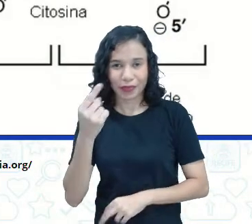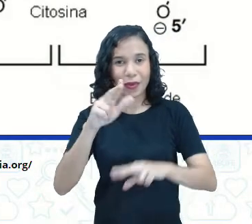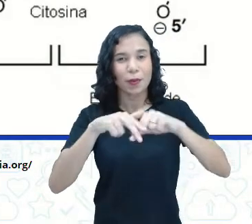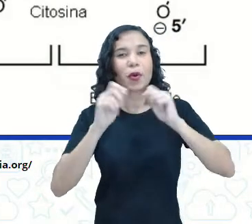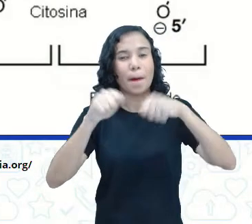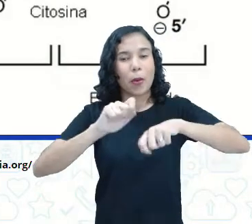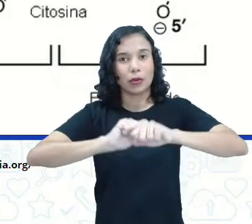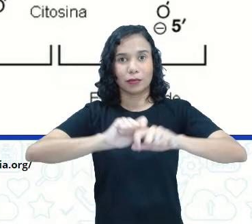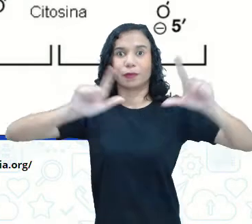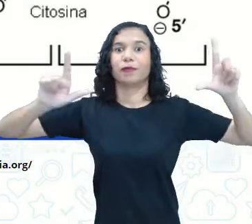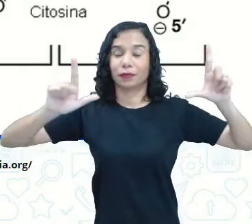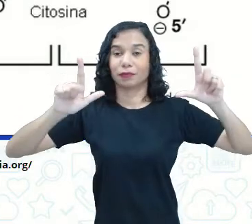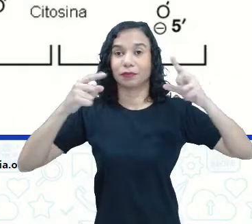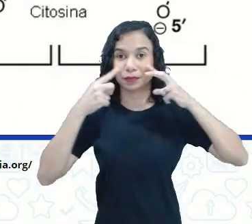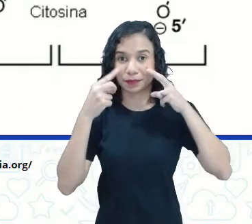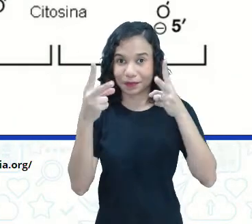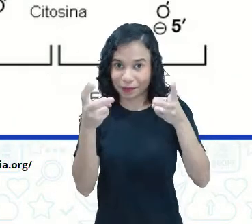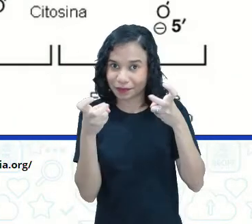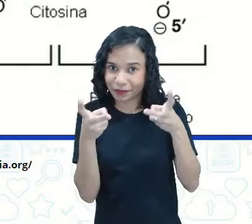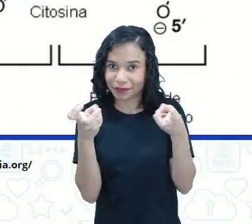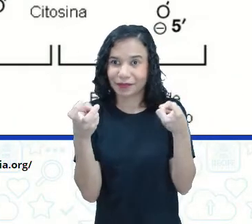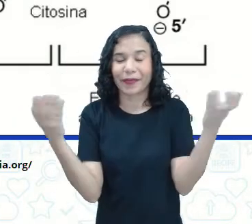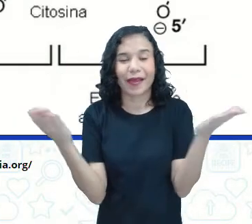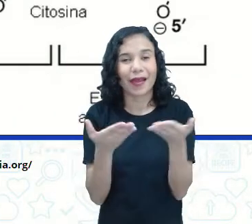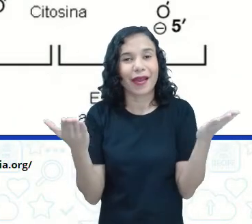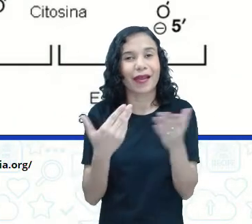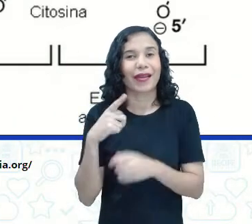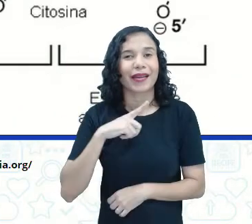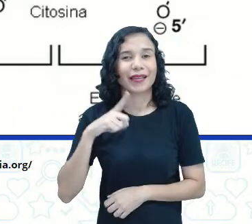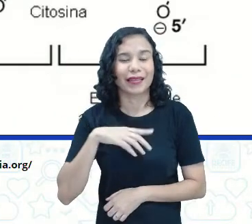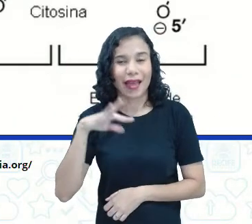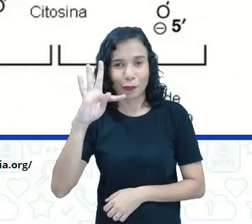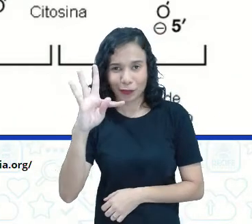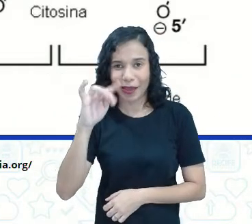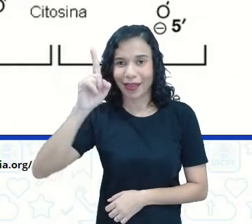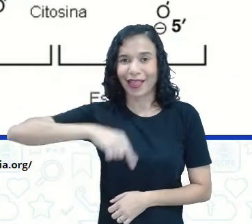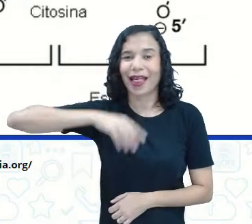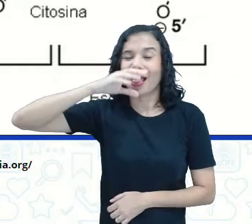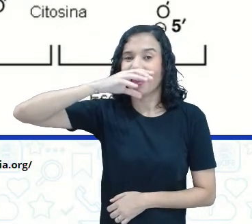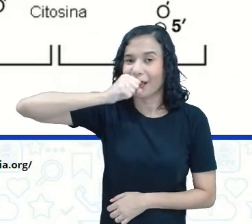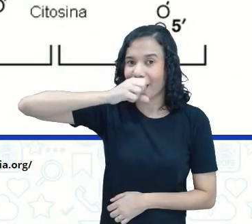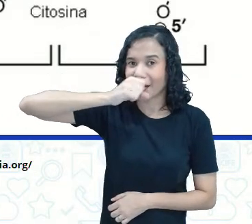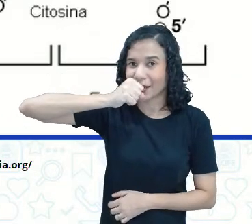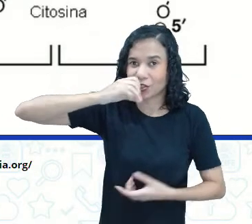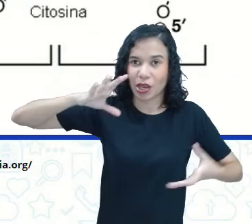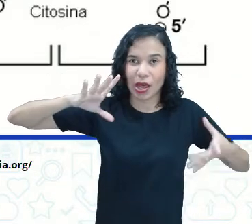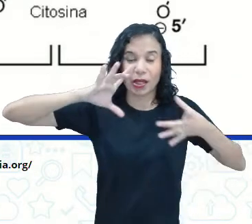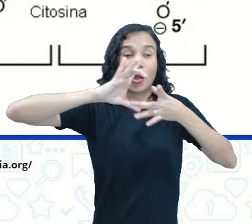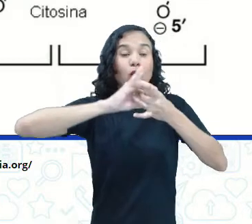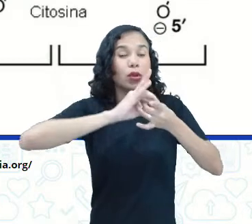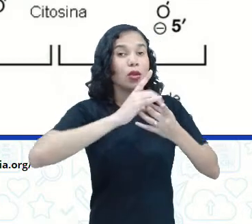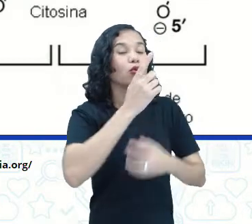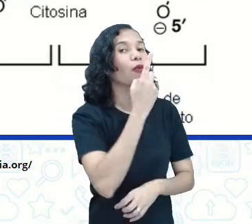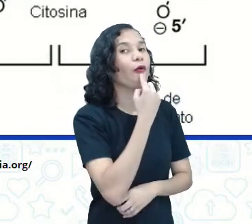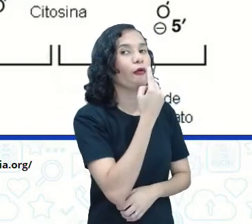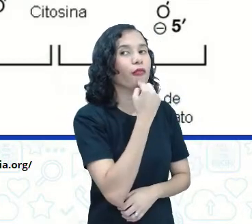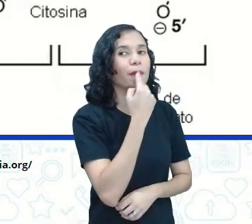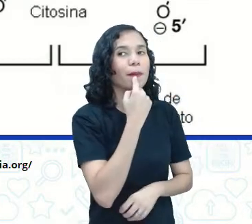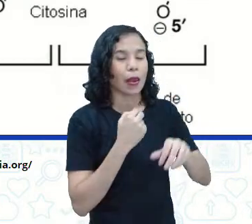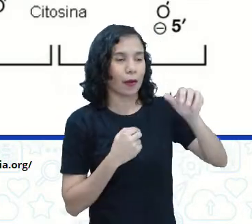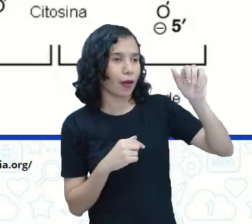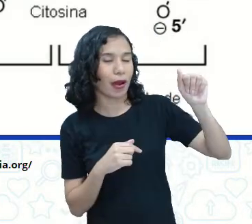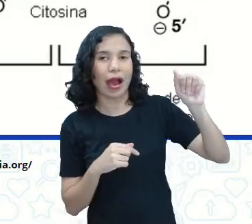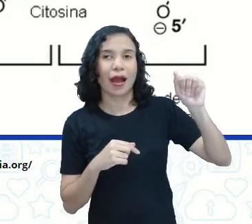pode jogar agora na tela, Billy. Pronto. Então, a timina, que é esse laranjinha aí, está ligado na adenina, ó, do ladinho dela, tá